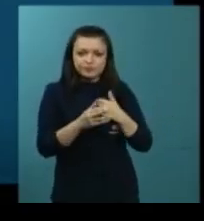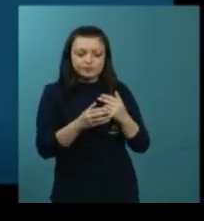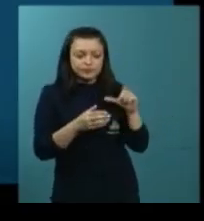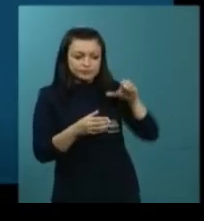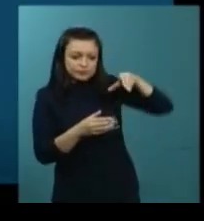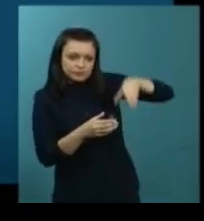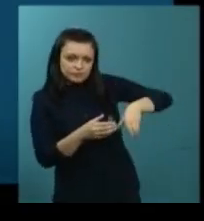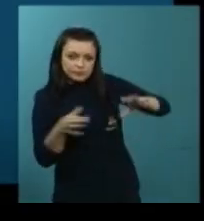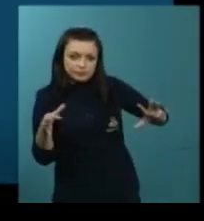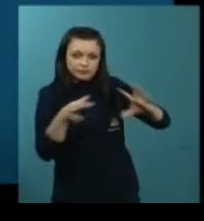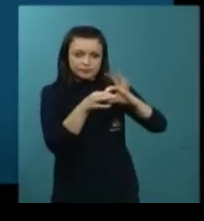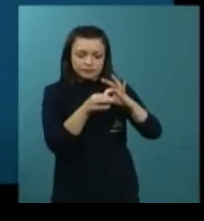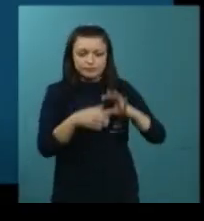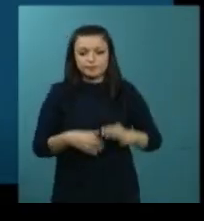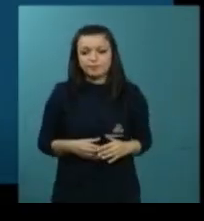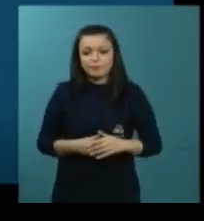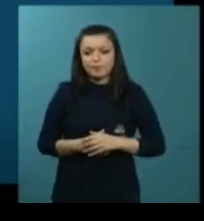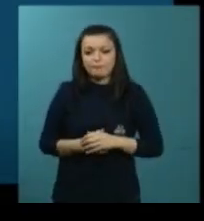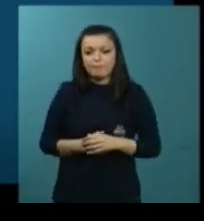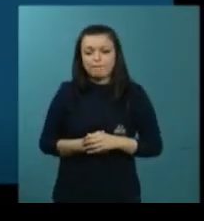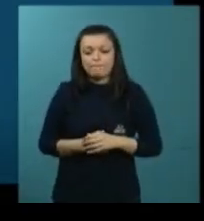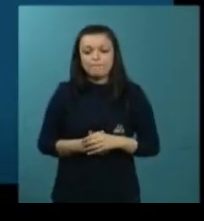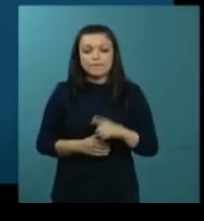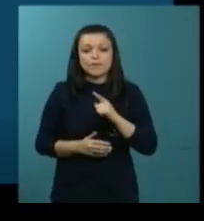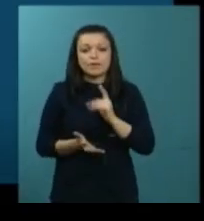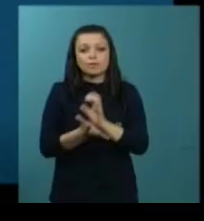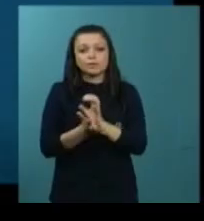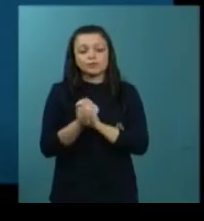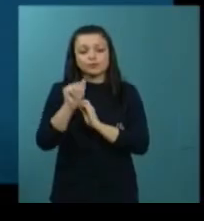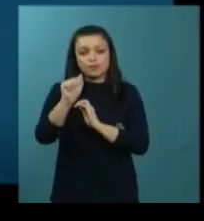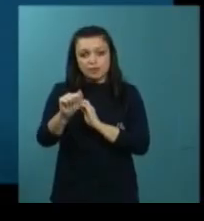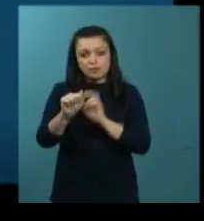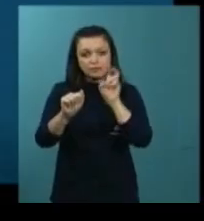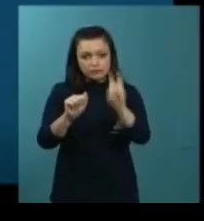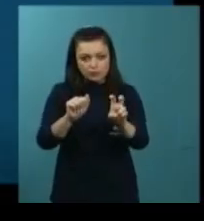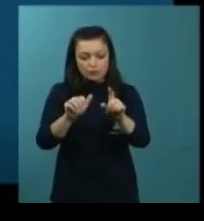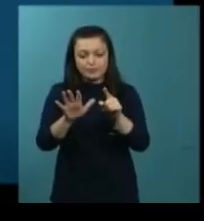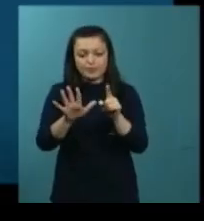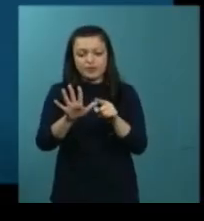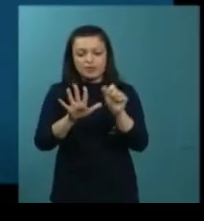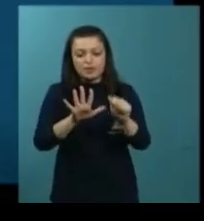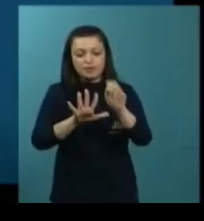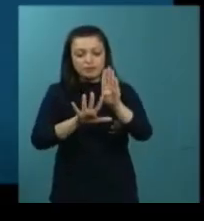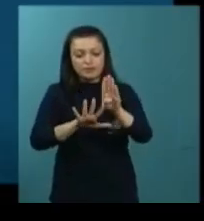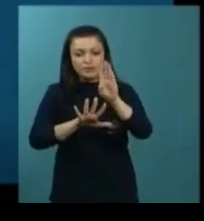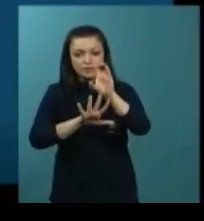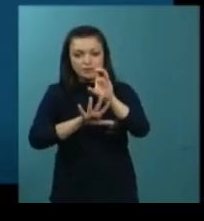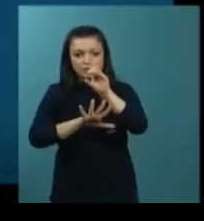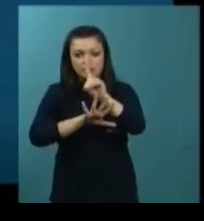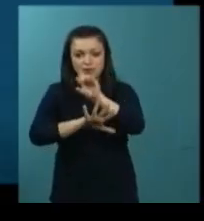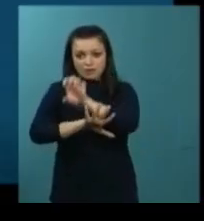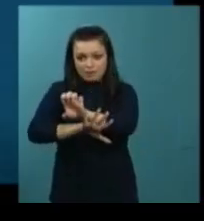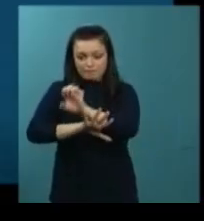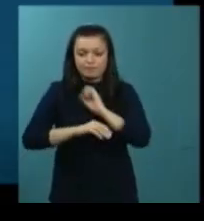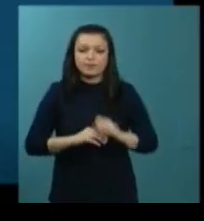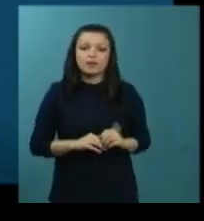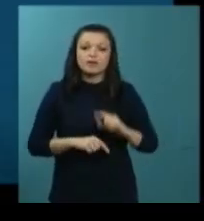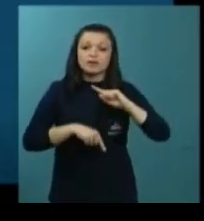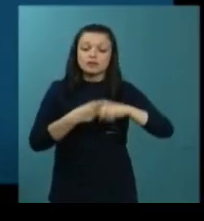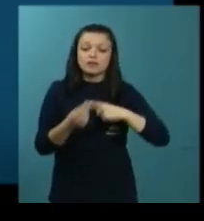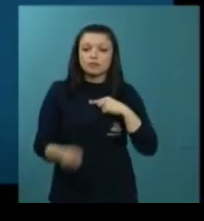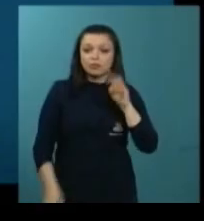Temos um conjunto A com 5 elementos, A, B, C, D, E.